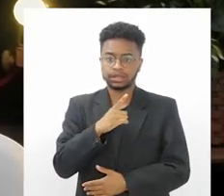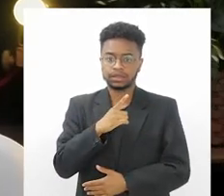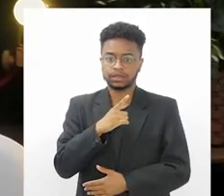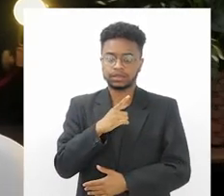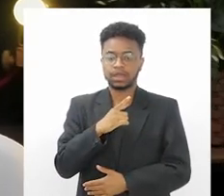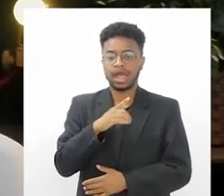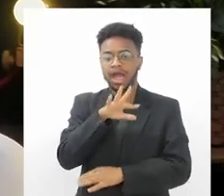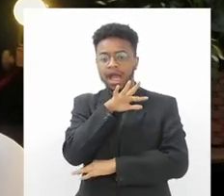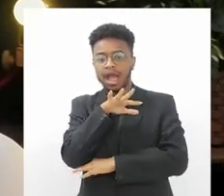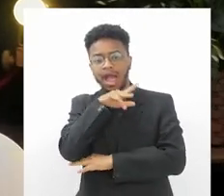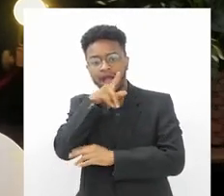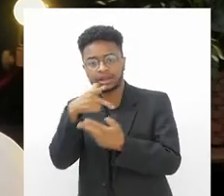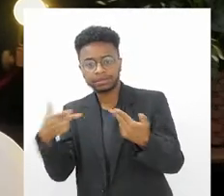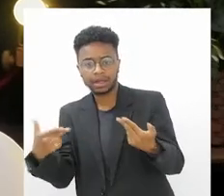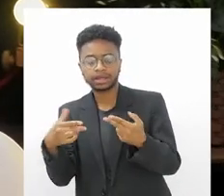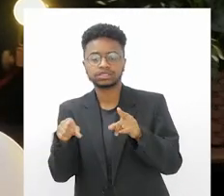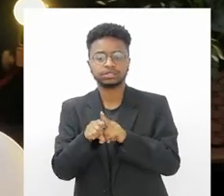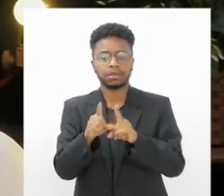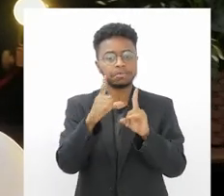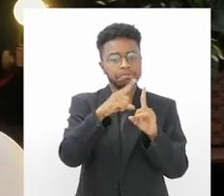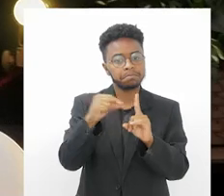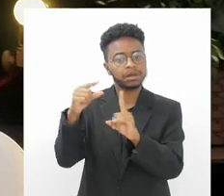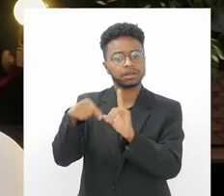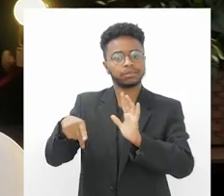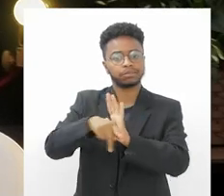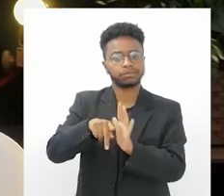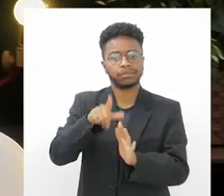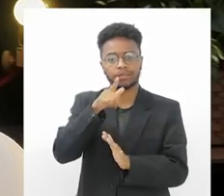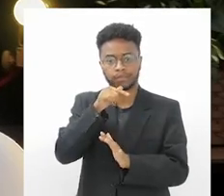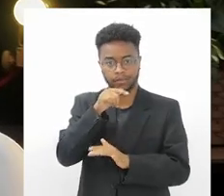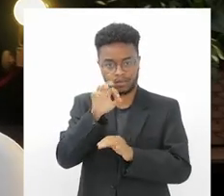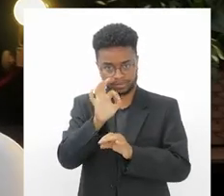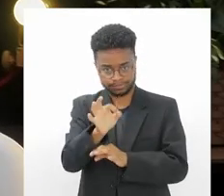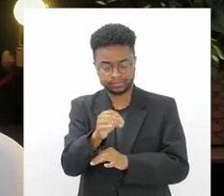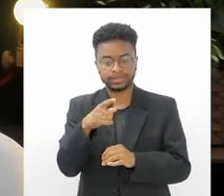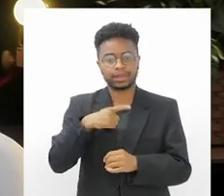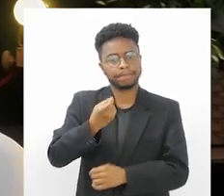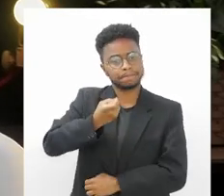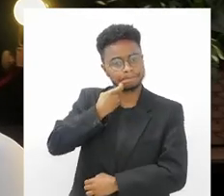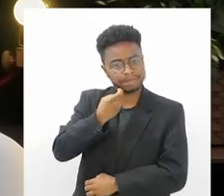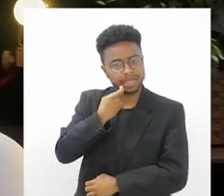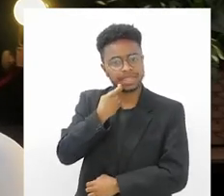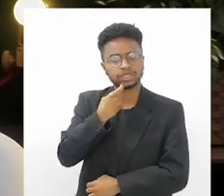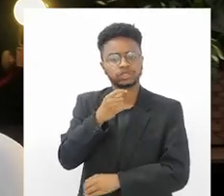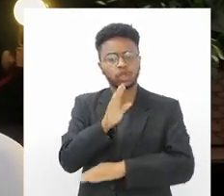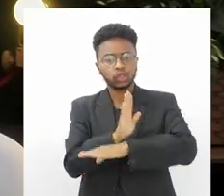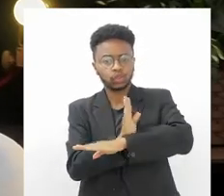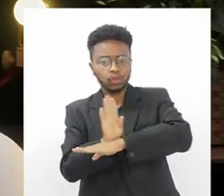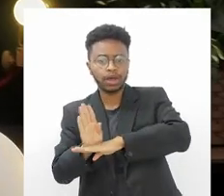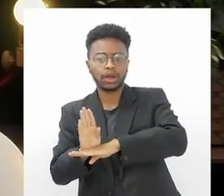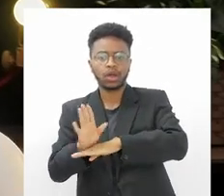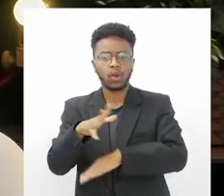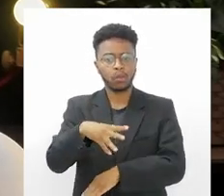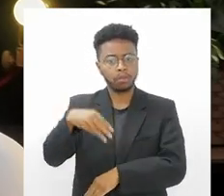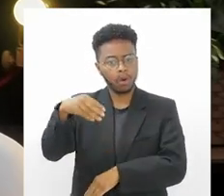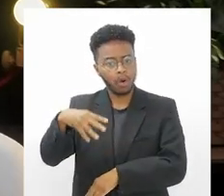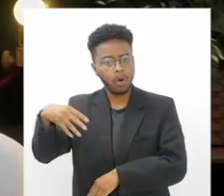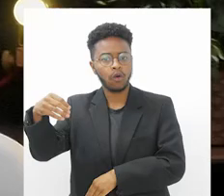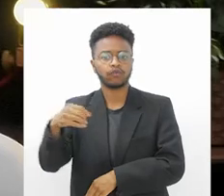a fauna e a flora aquática ali dos mares. Os peixes, uhum. né? Camarão,